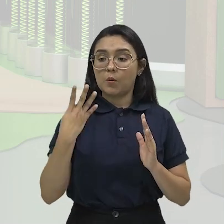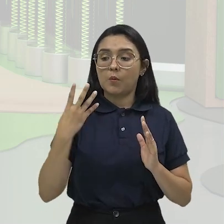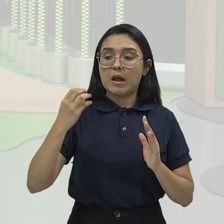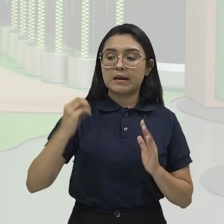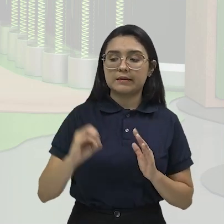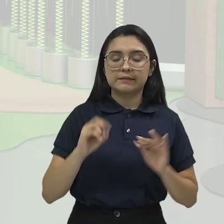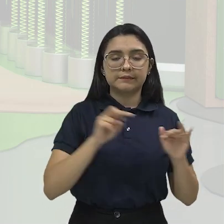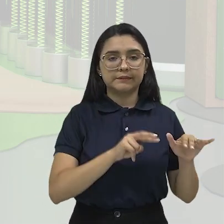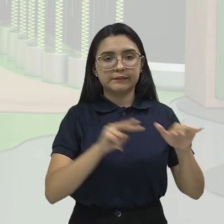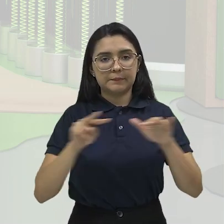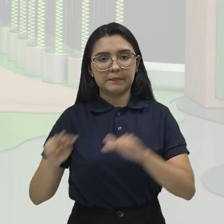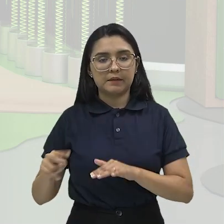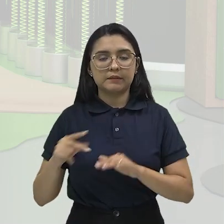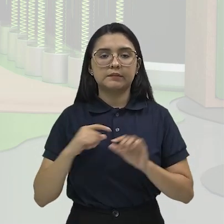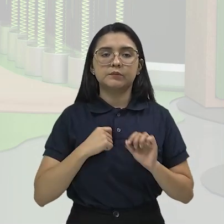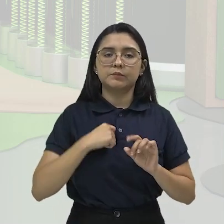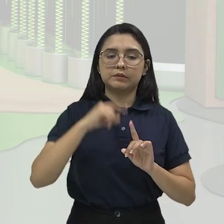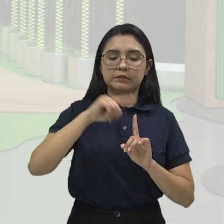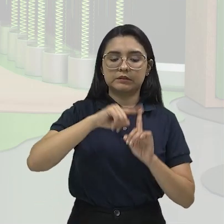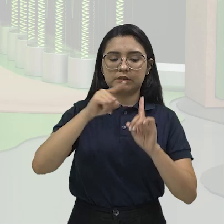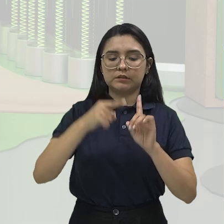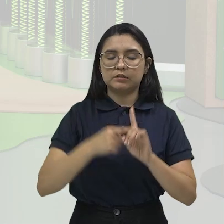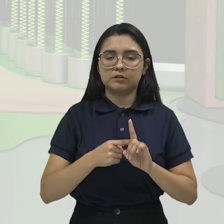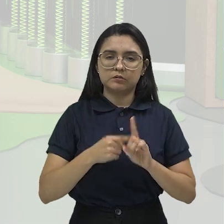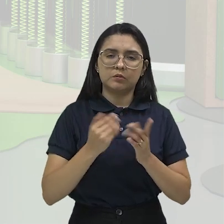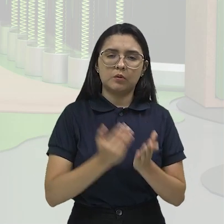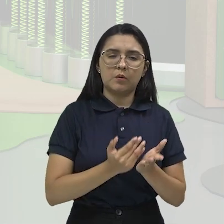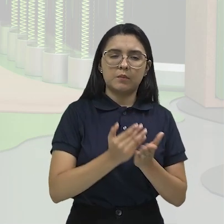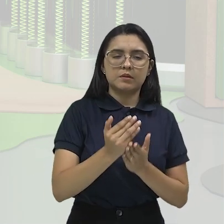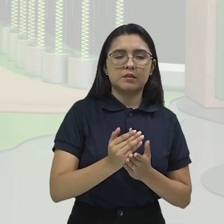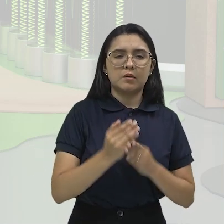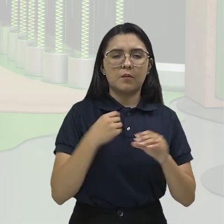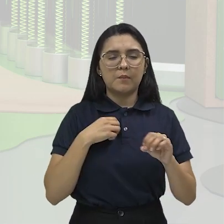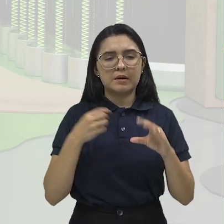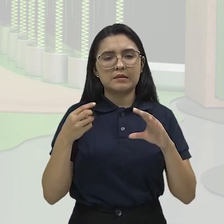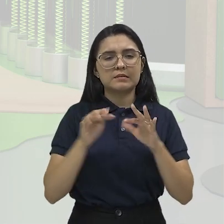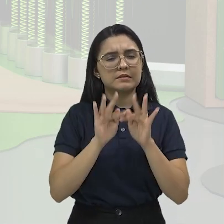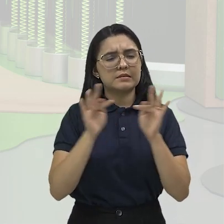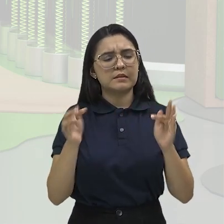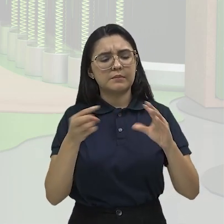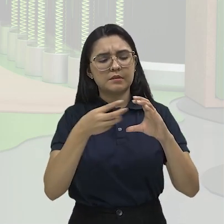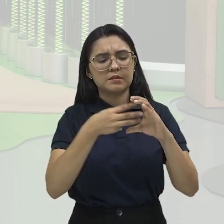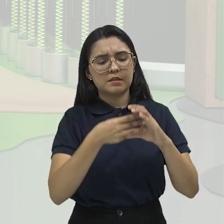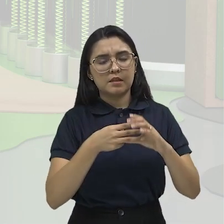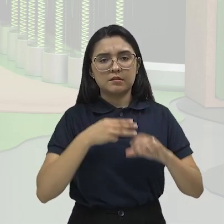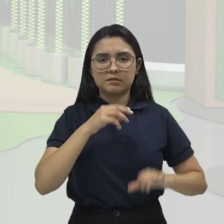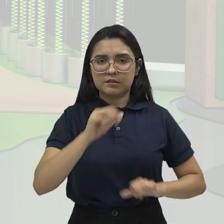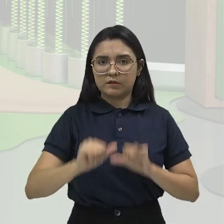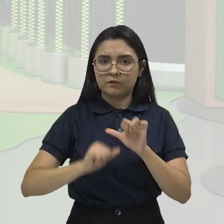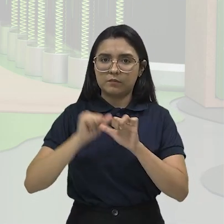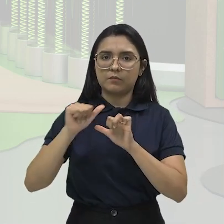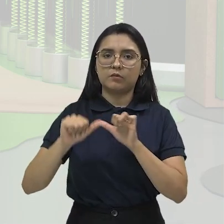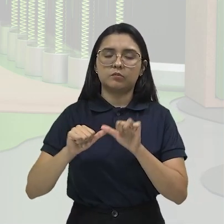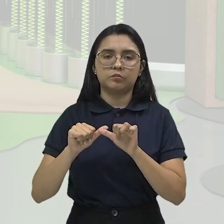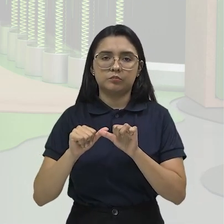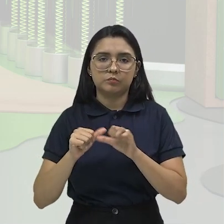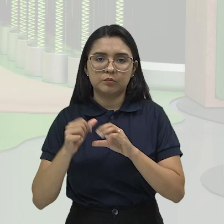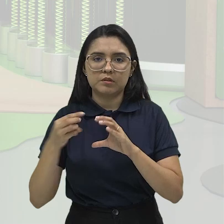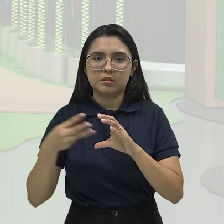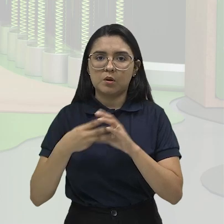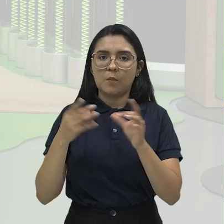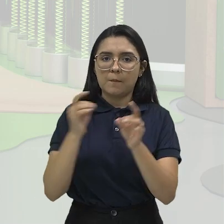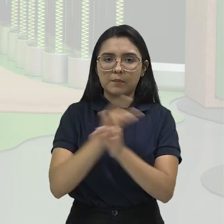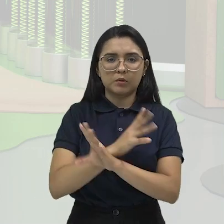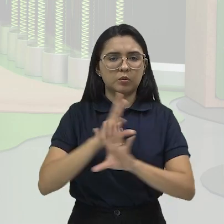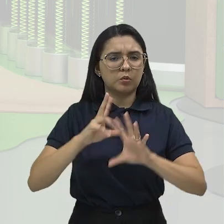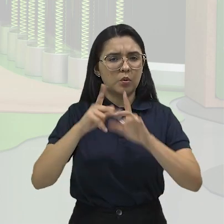semanas gestando esse bebê, né, que começou ali com uma pequena célula e se tornou um organismo completo, tá? Com todos